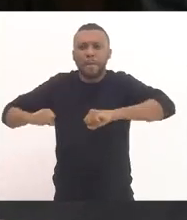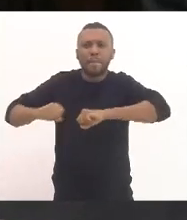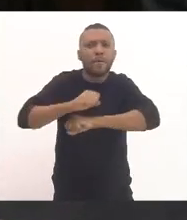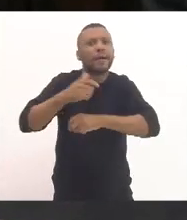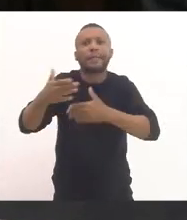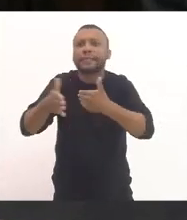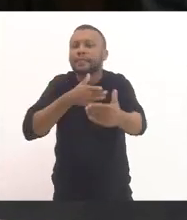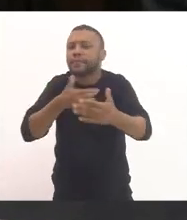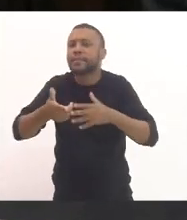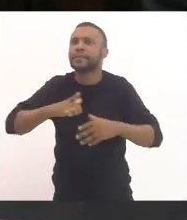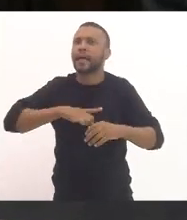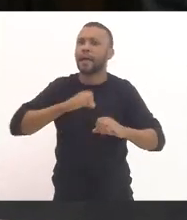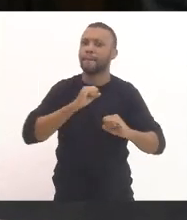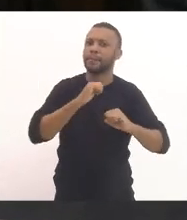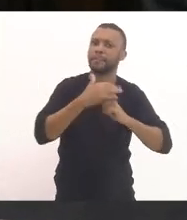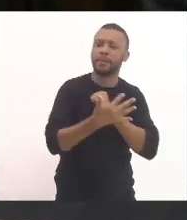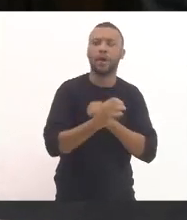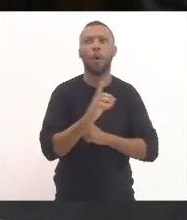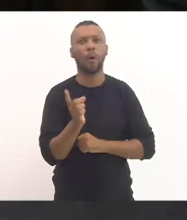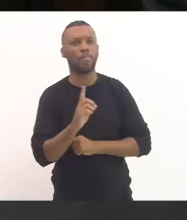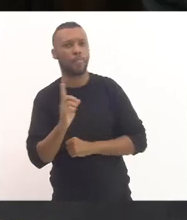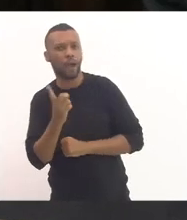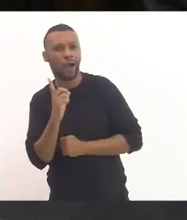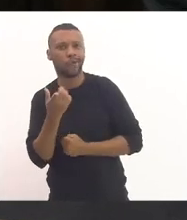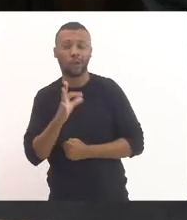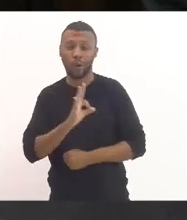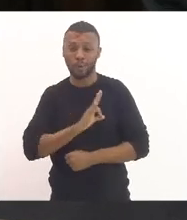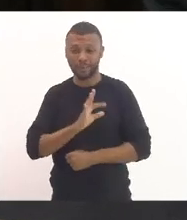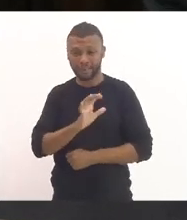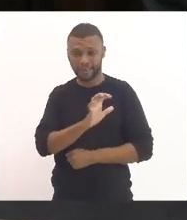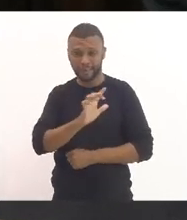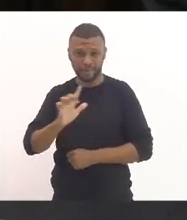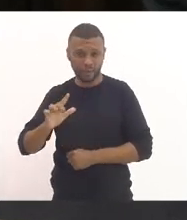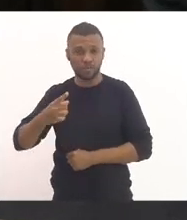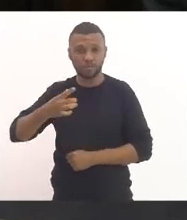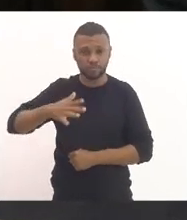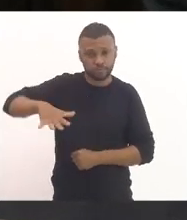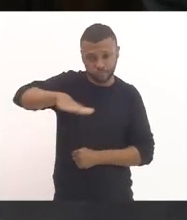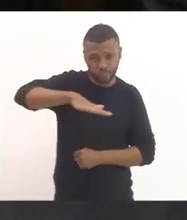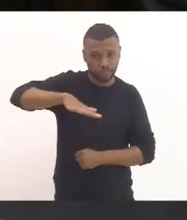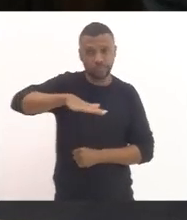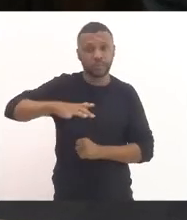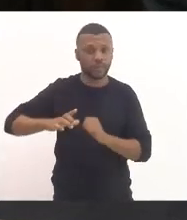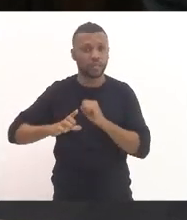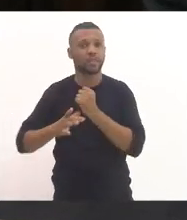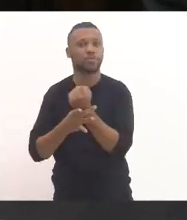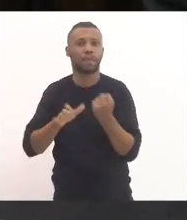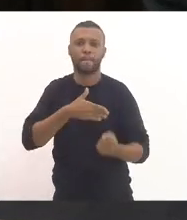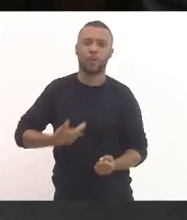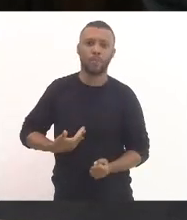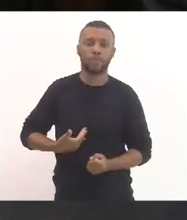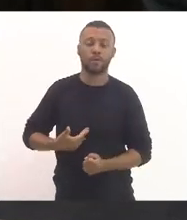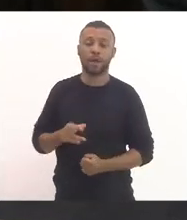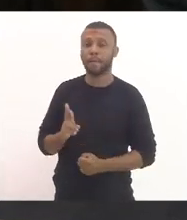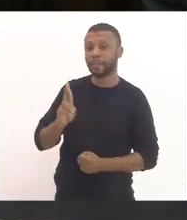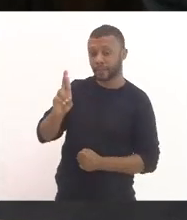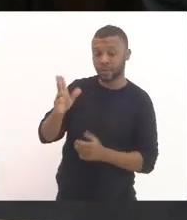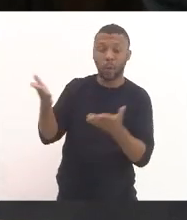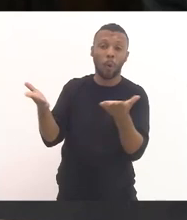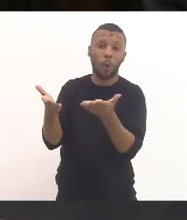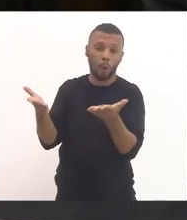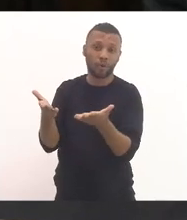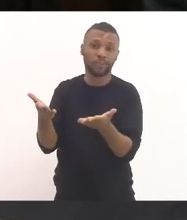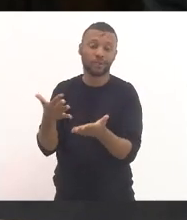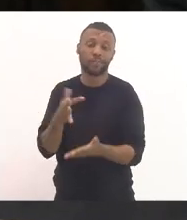Independente de pandemia ou não pandemia né são os policiais os policiais da Segurança Pública aqui representados hoje pela polícia civil